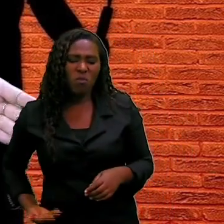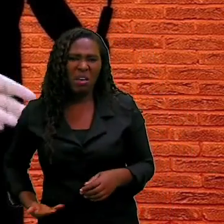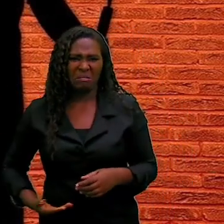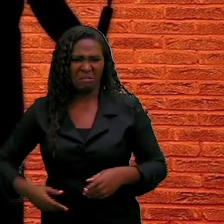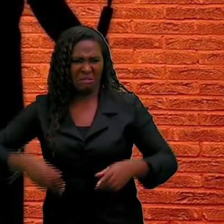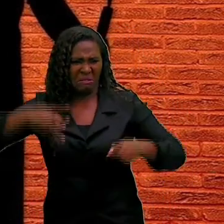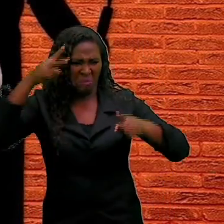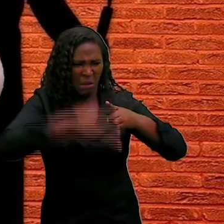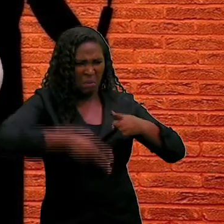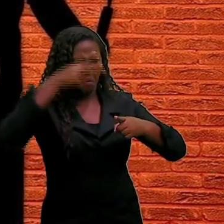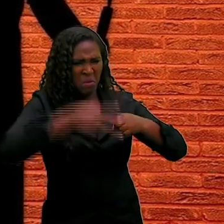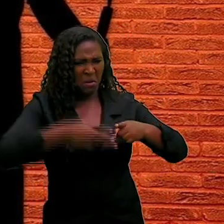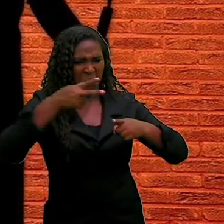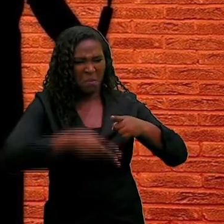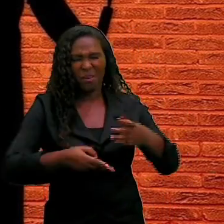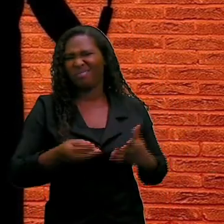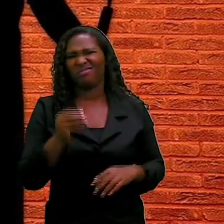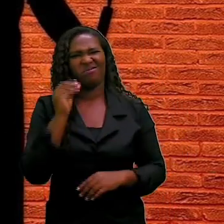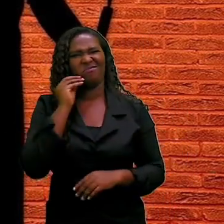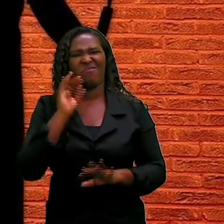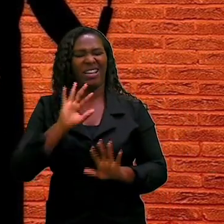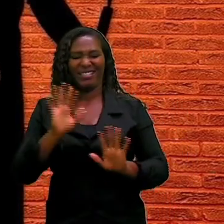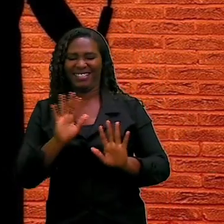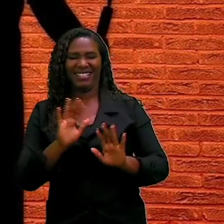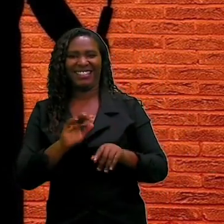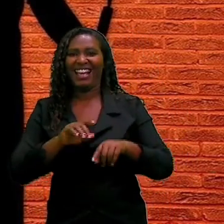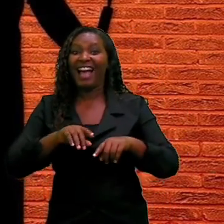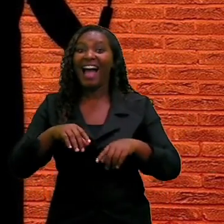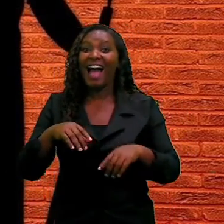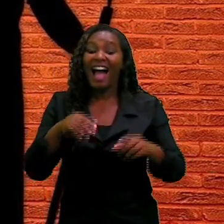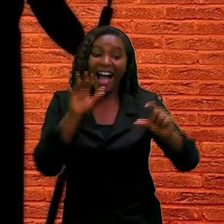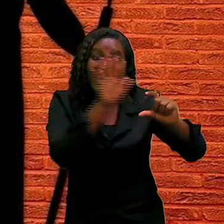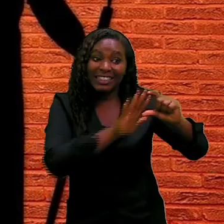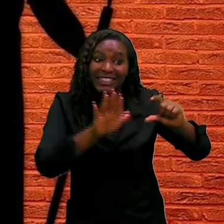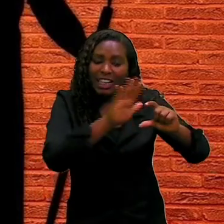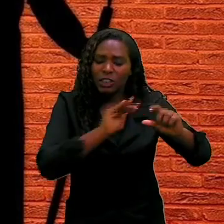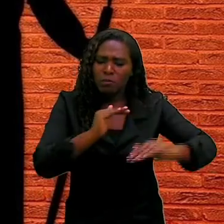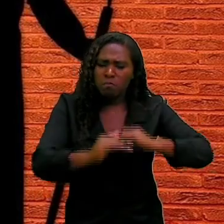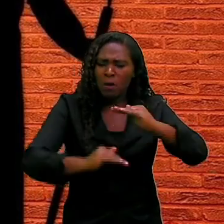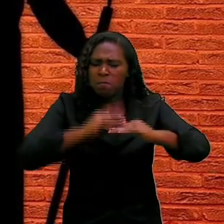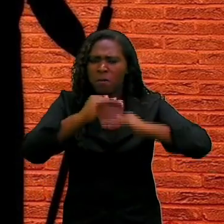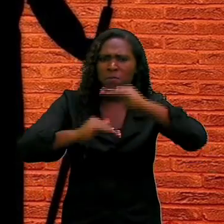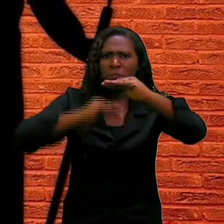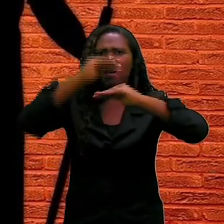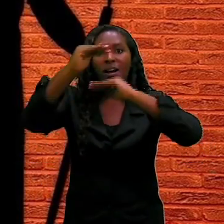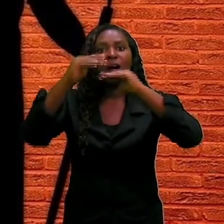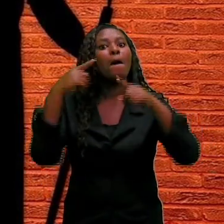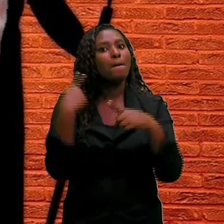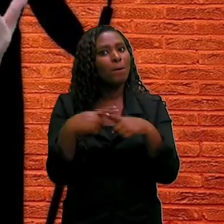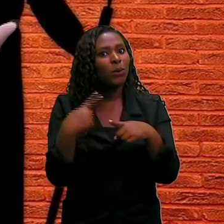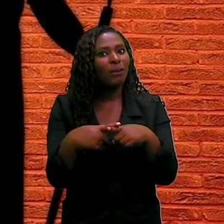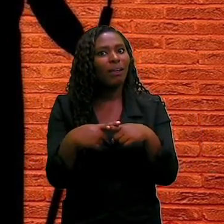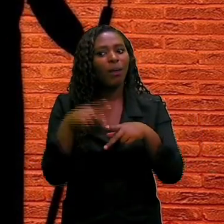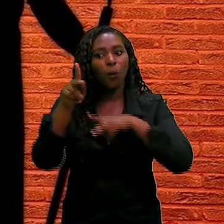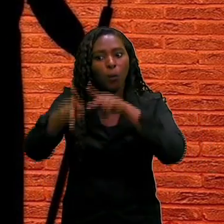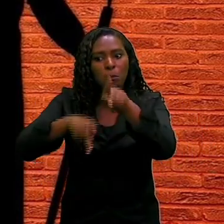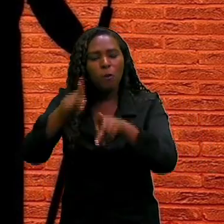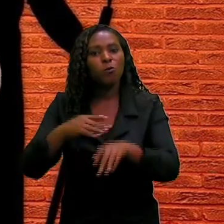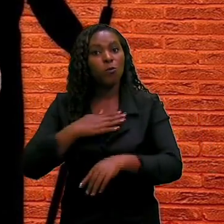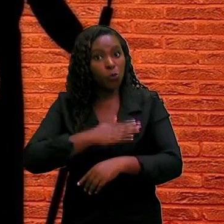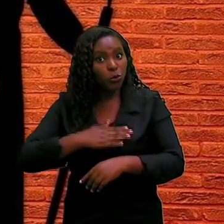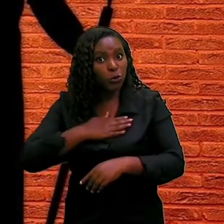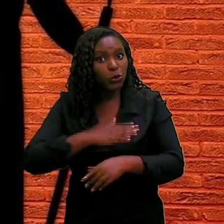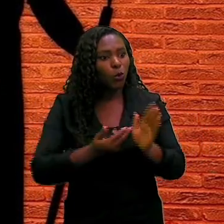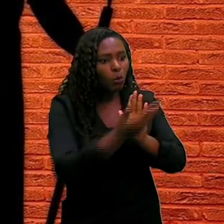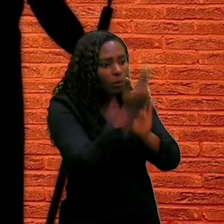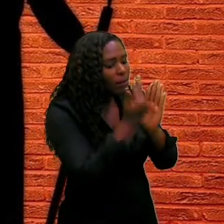Por quê? Porque ganharam grande popularidade com a população, o que explica aí a sua existência até os tempos